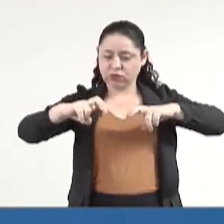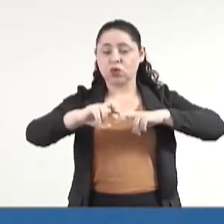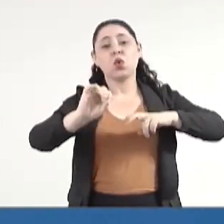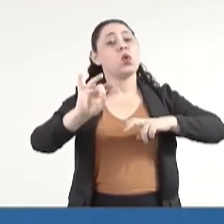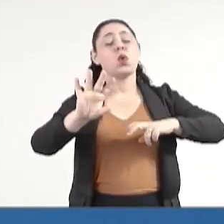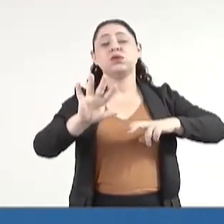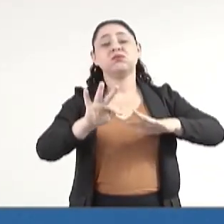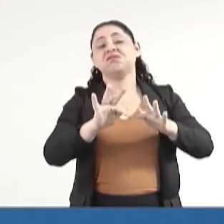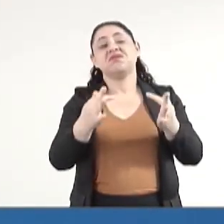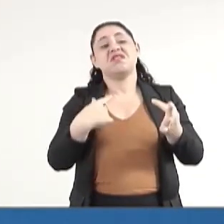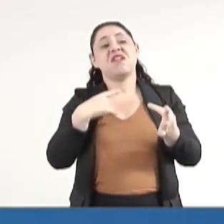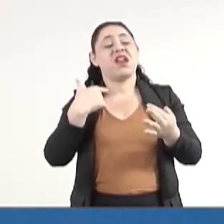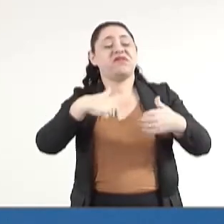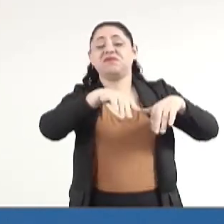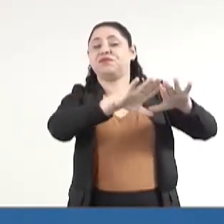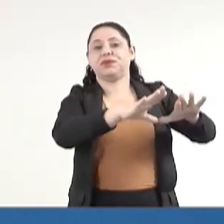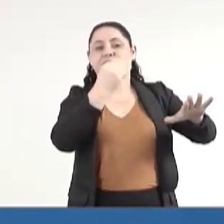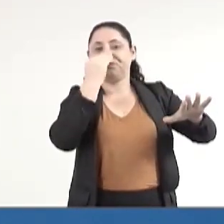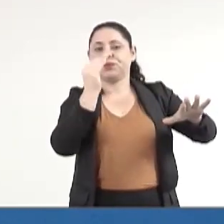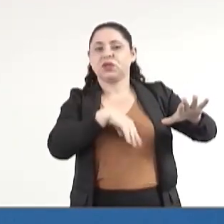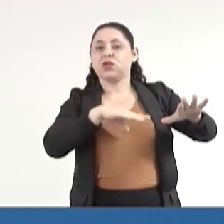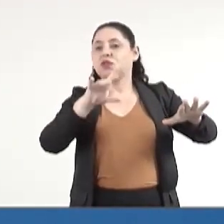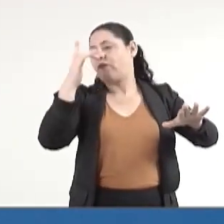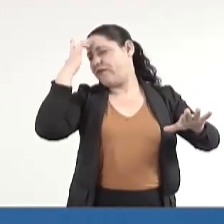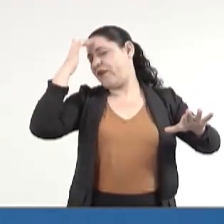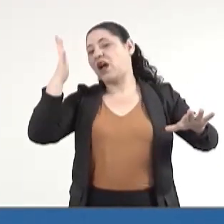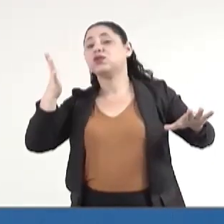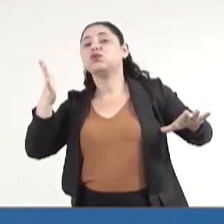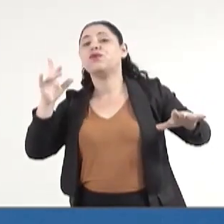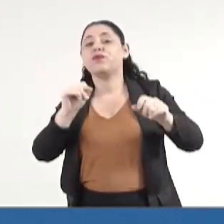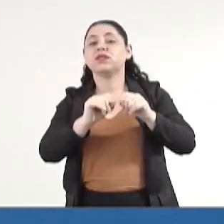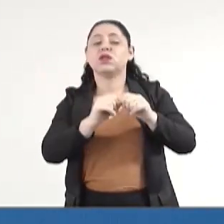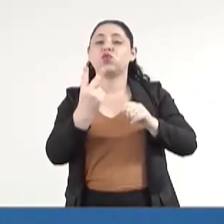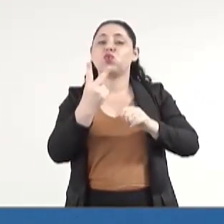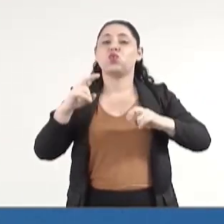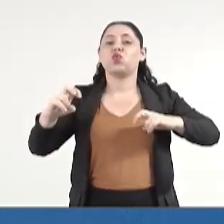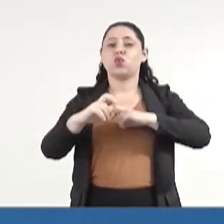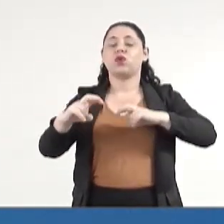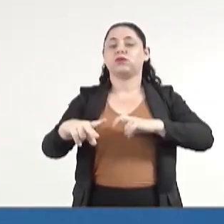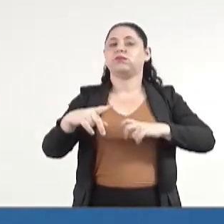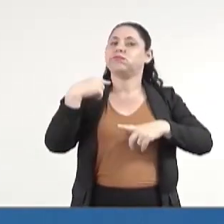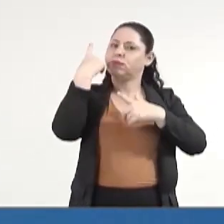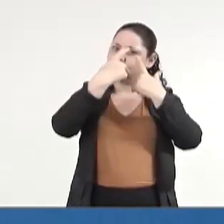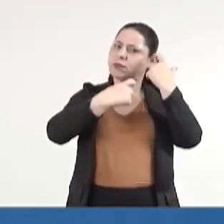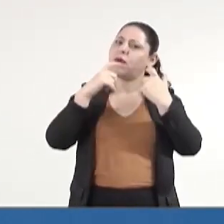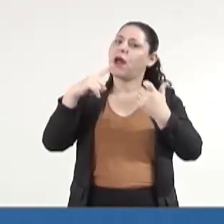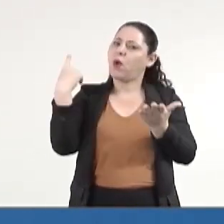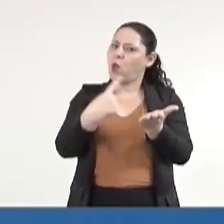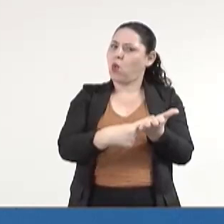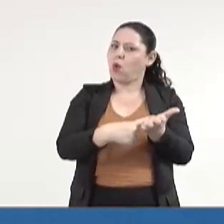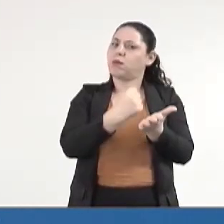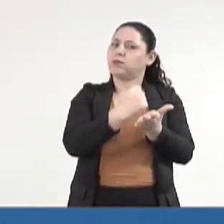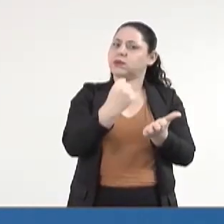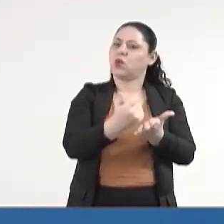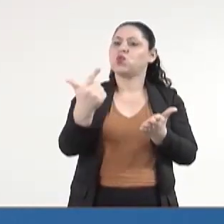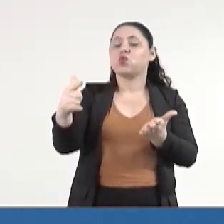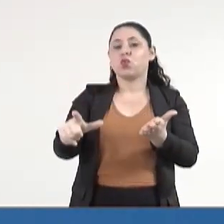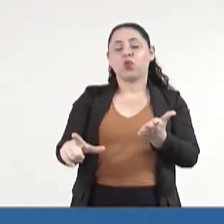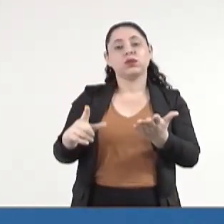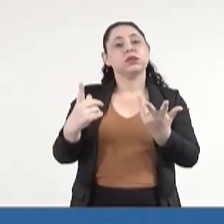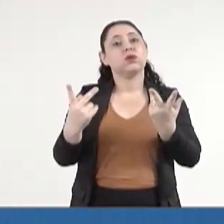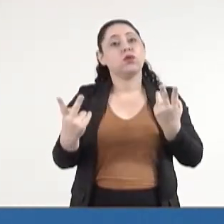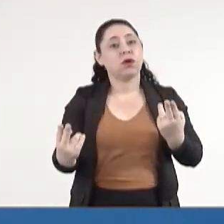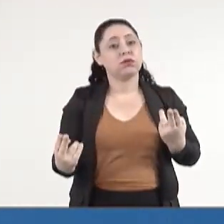ou será que são pegos ali os trechos mais fáceis? Então, nos preocupa essa repactuação